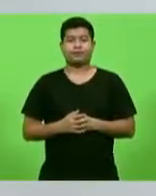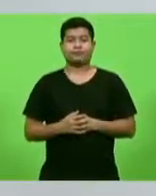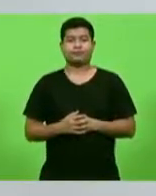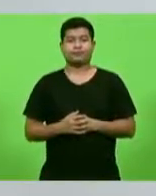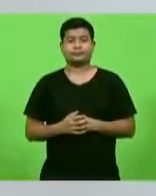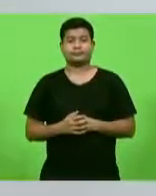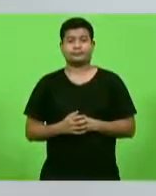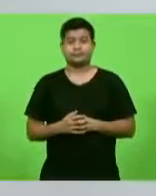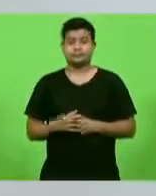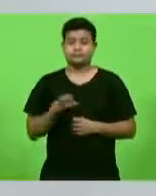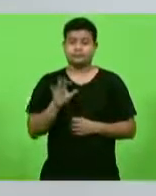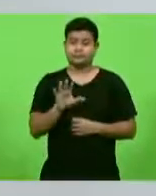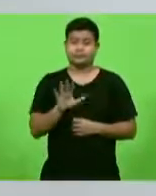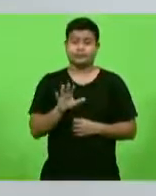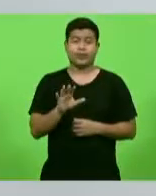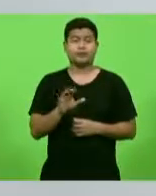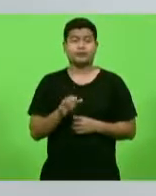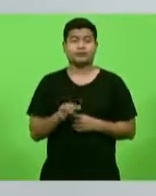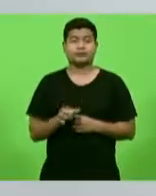E